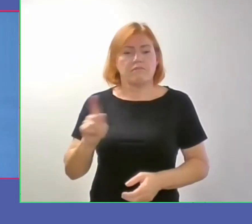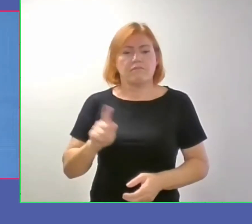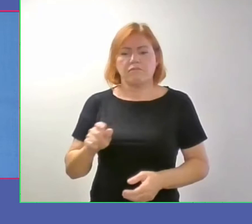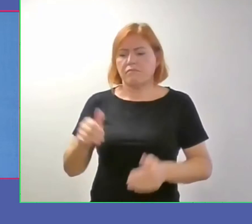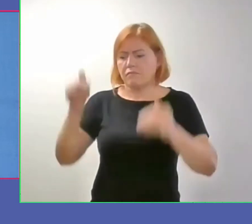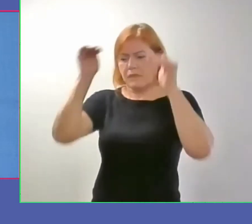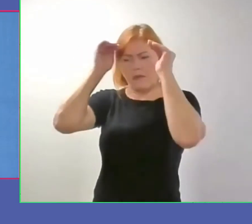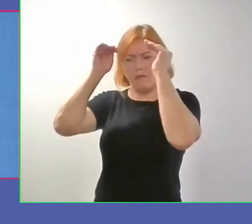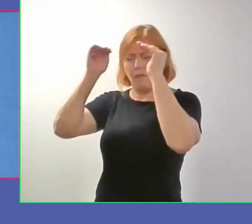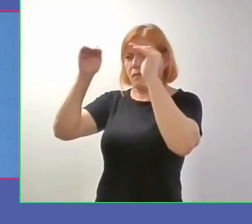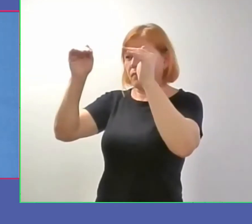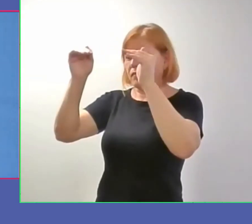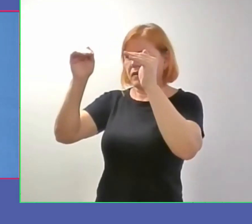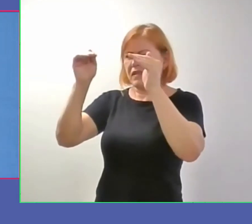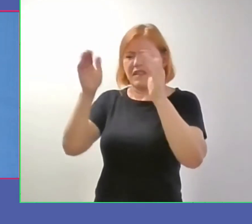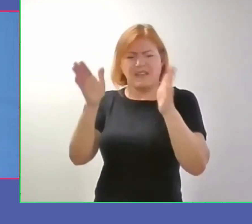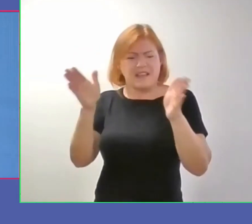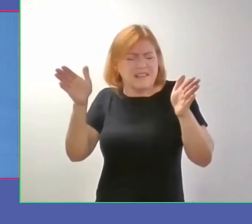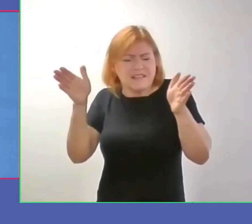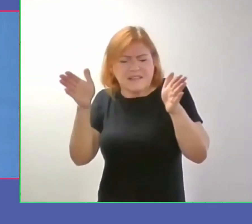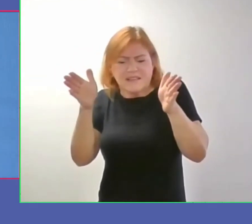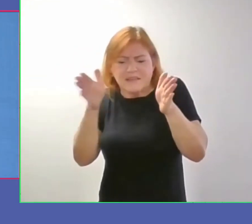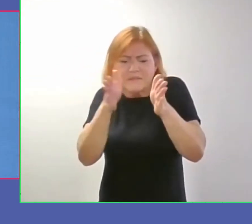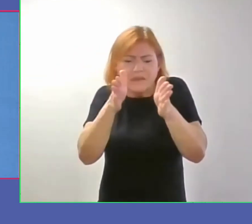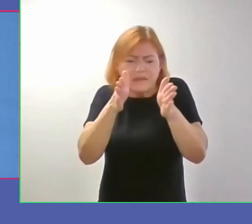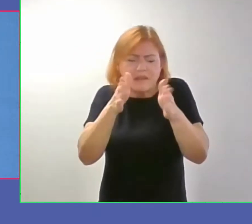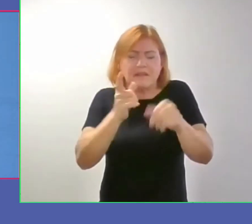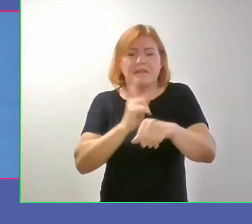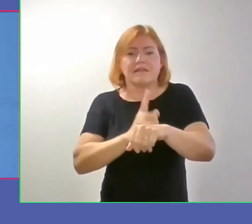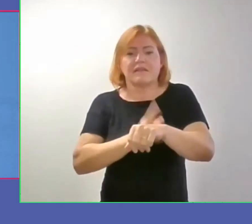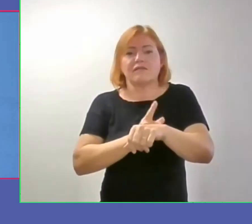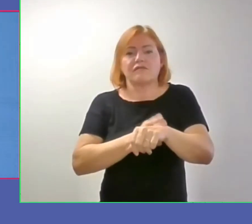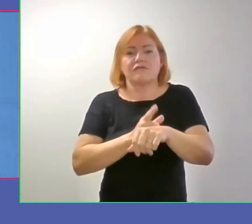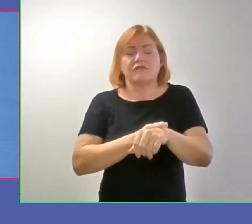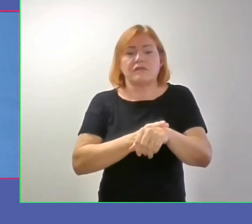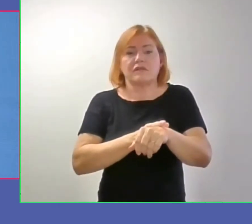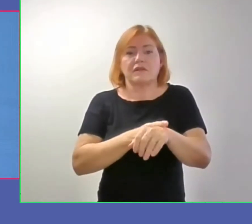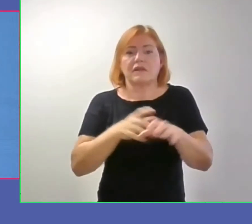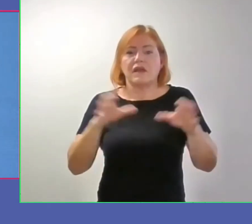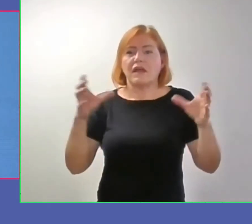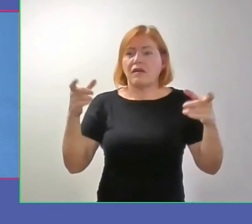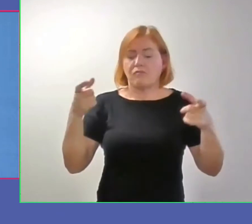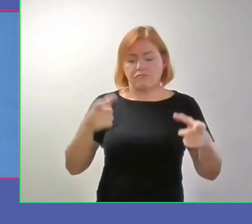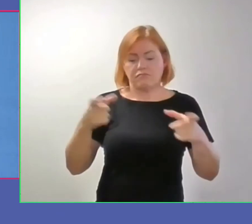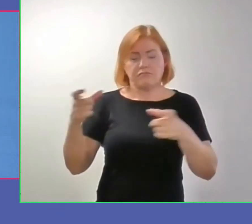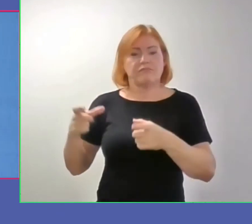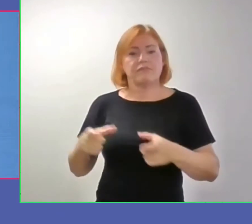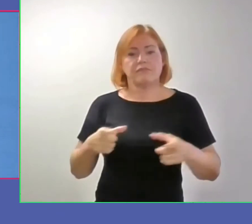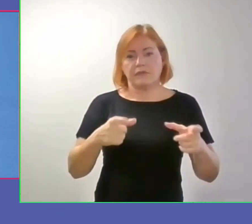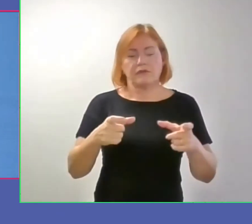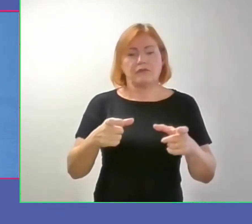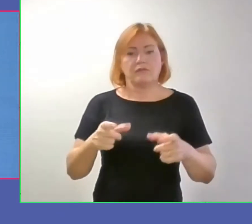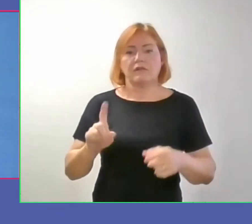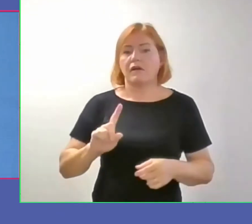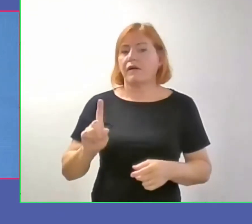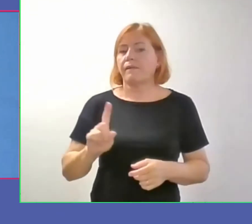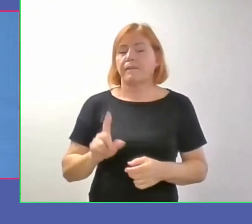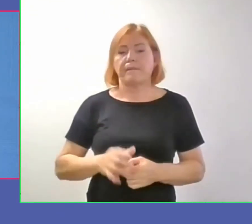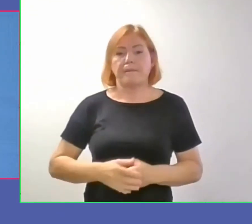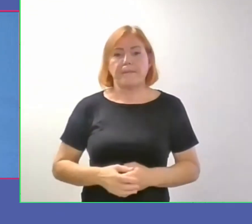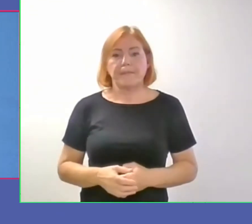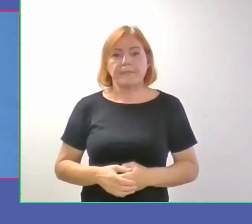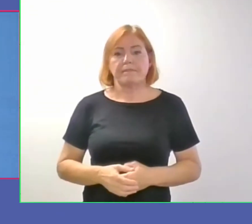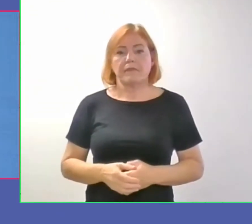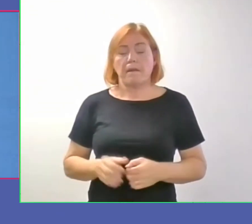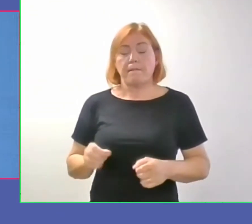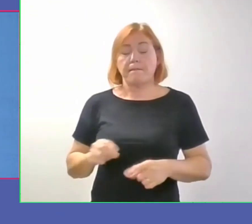espaço, né, a essa dimensão material em que nós vivemos. Ele está na eternidade, ele é o alto, ele é